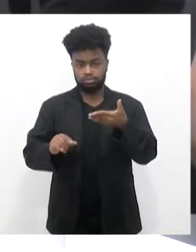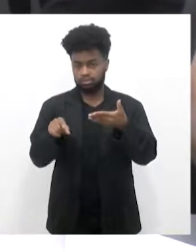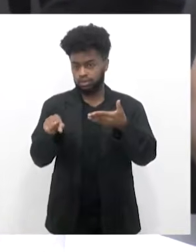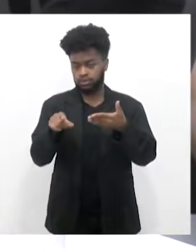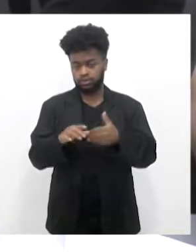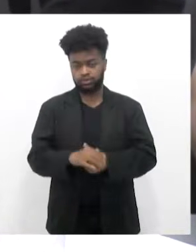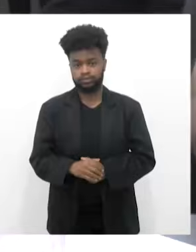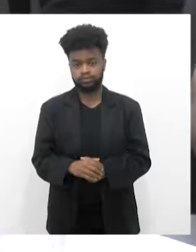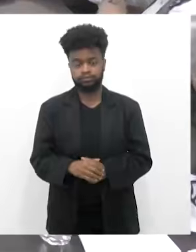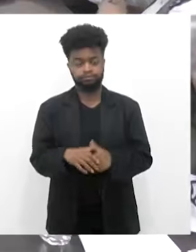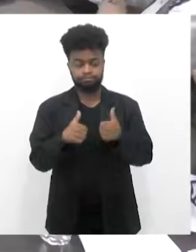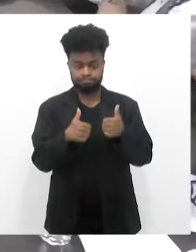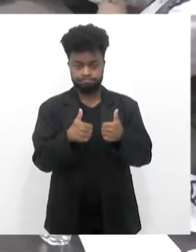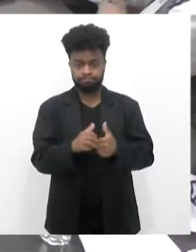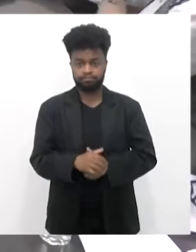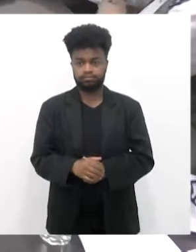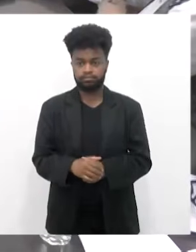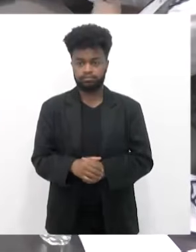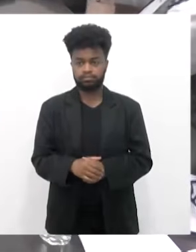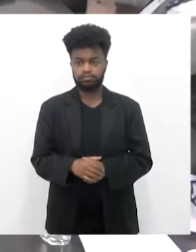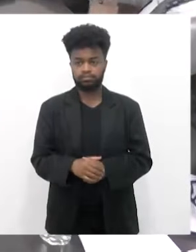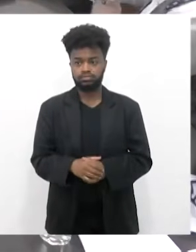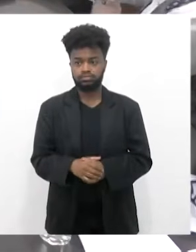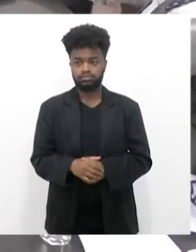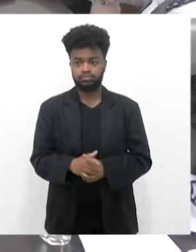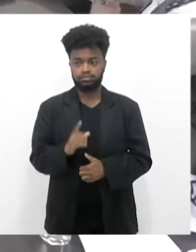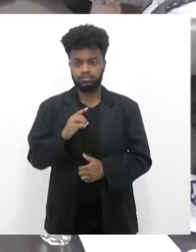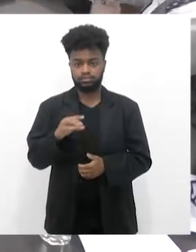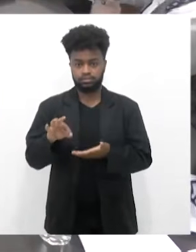específico. Perfeito. Estão inscritos